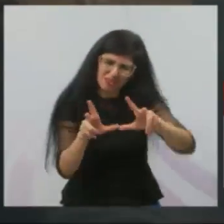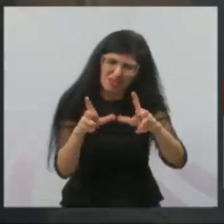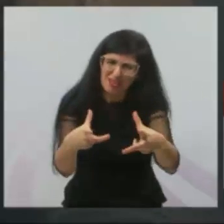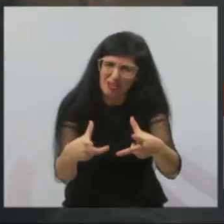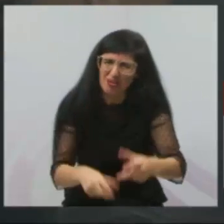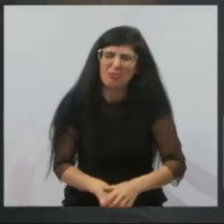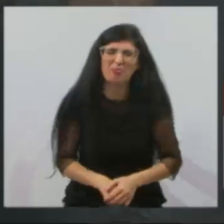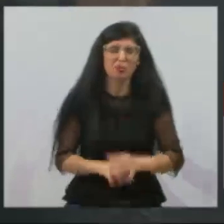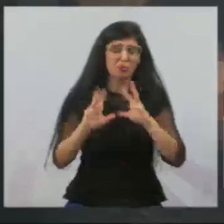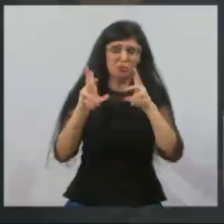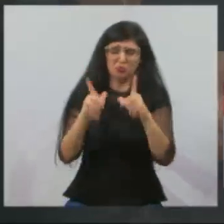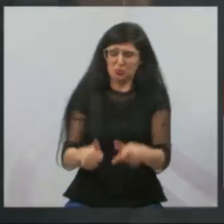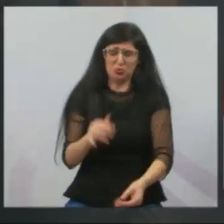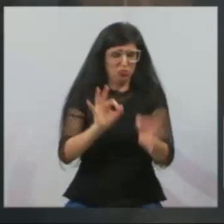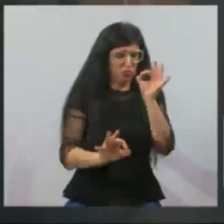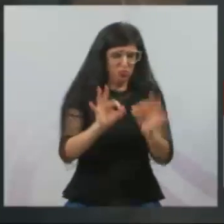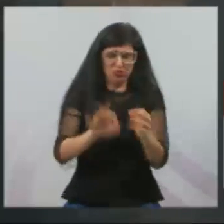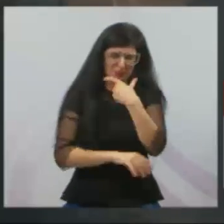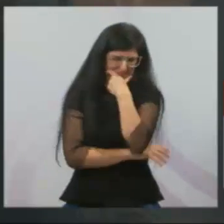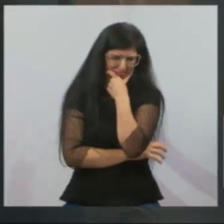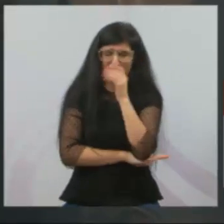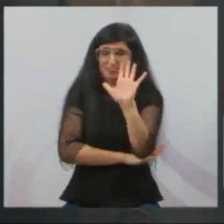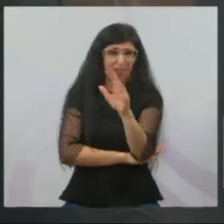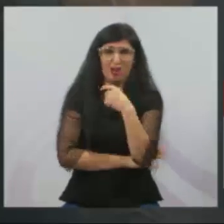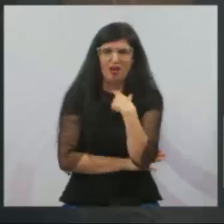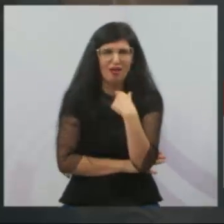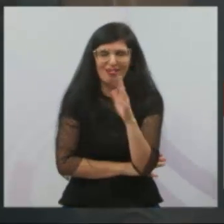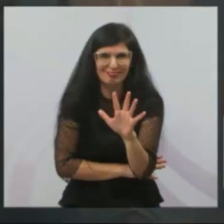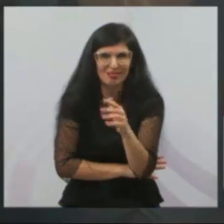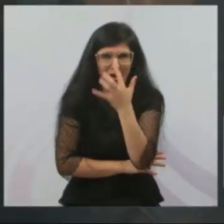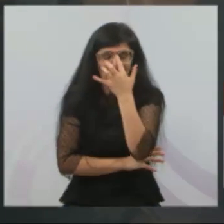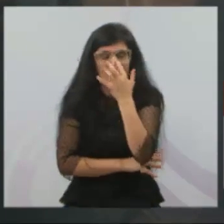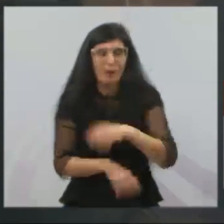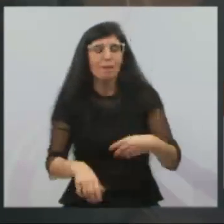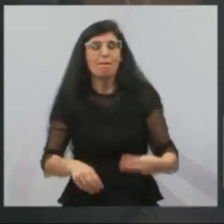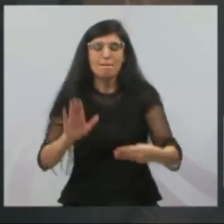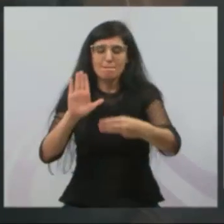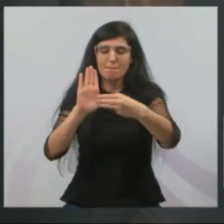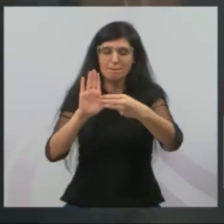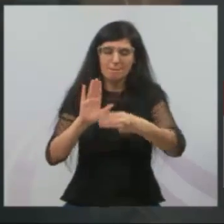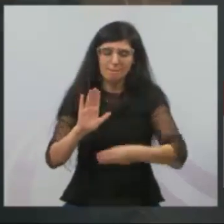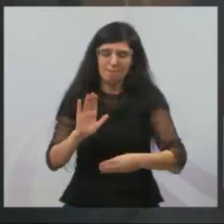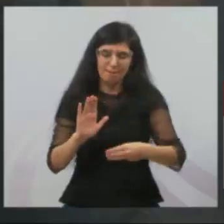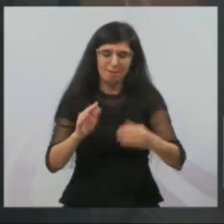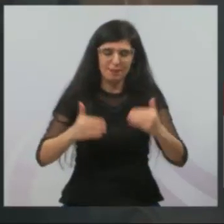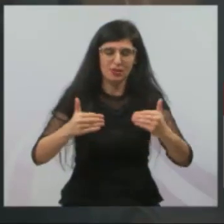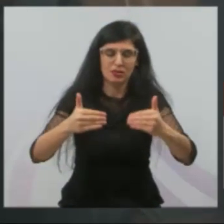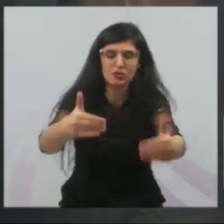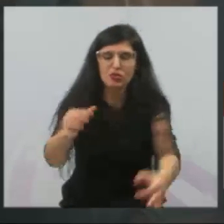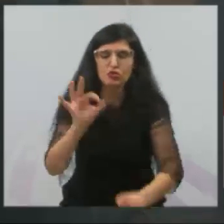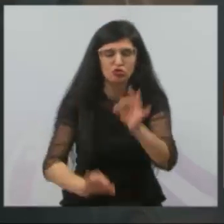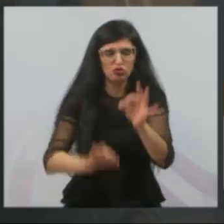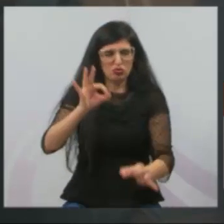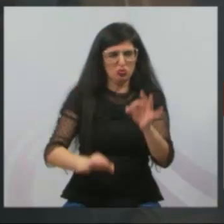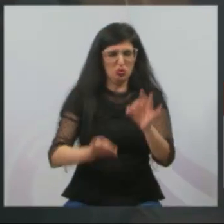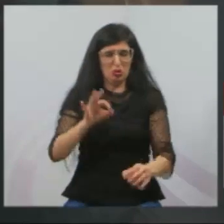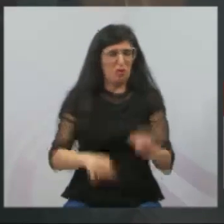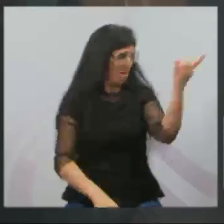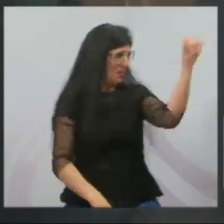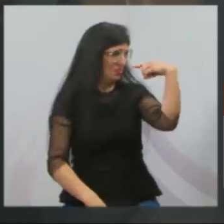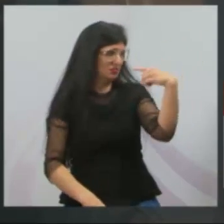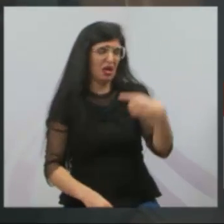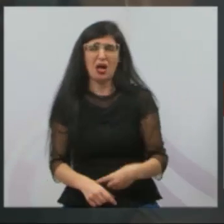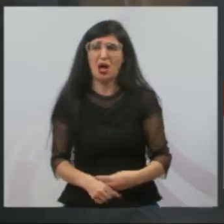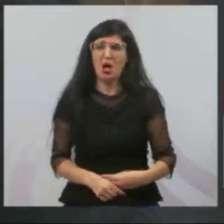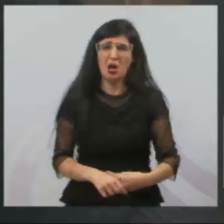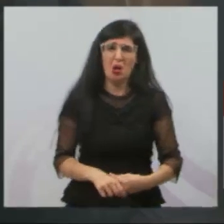razões jurídicas, uma que eu não vejo a possibilidade de um ministro da Justiça impor prazo ao Poder Legislativo, e